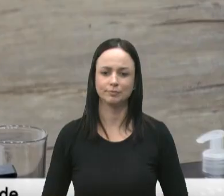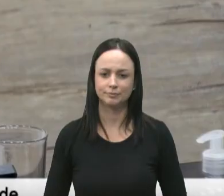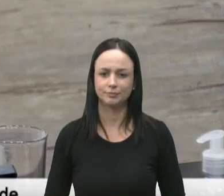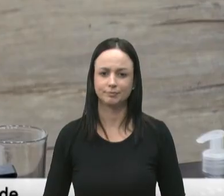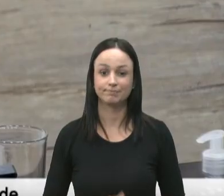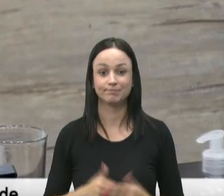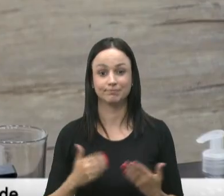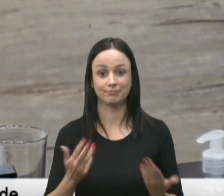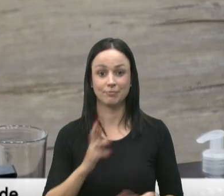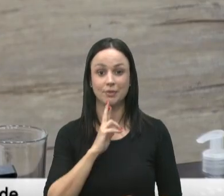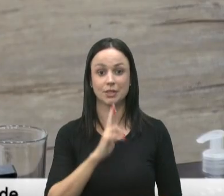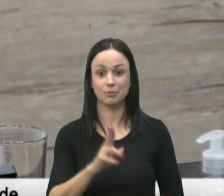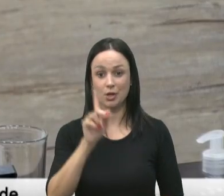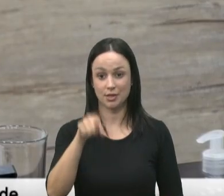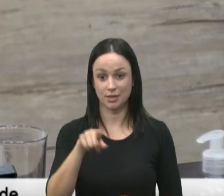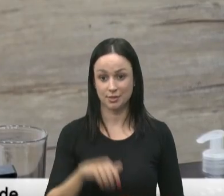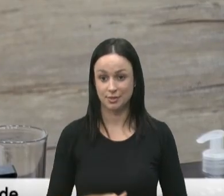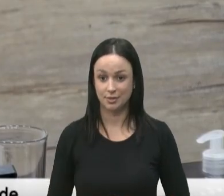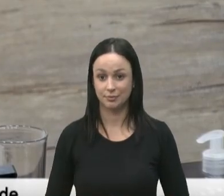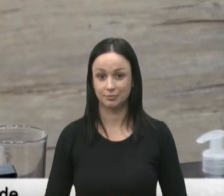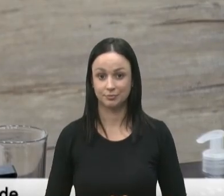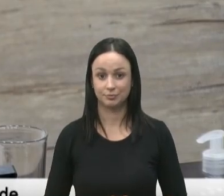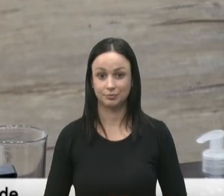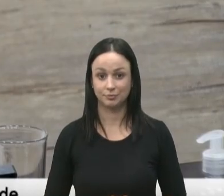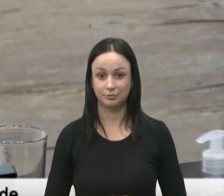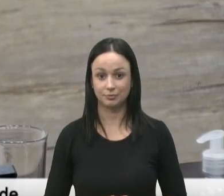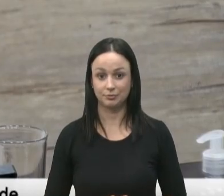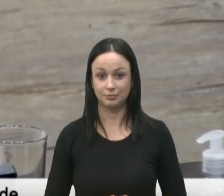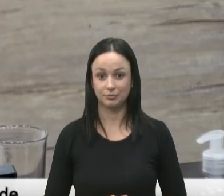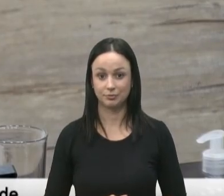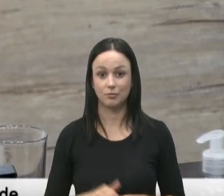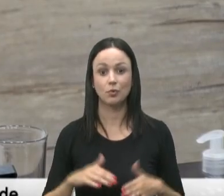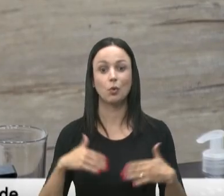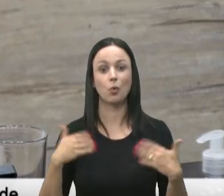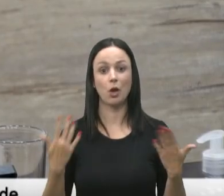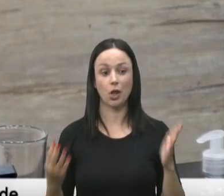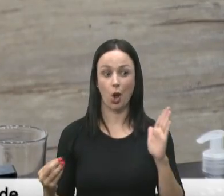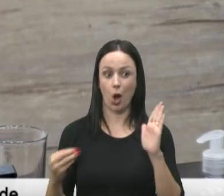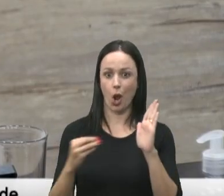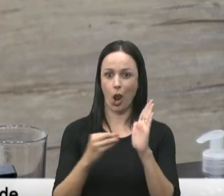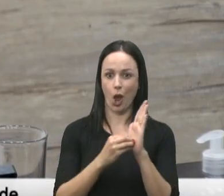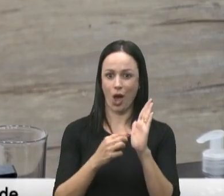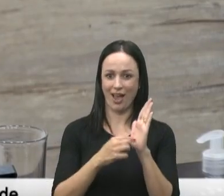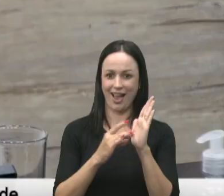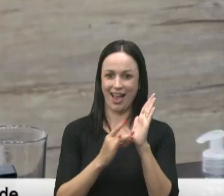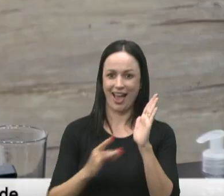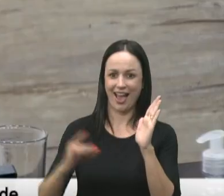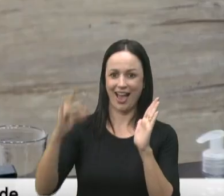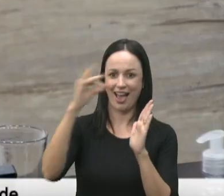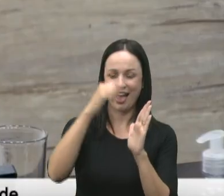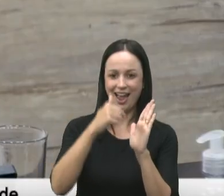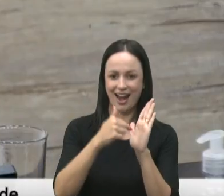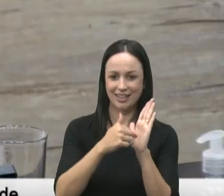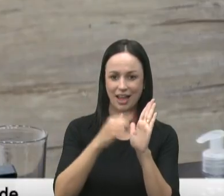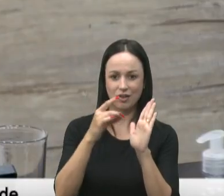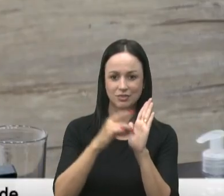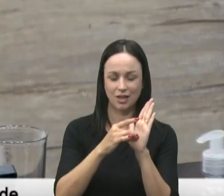Foi essa a resposta. Quando entra para o calendário, aí isso não pode mais